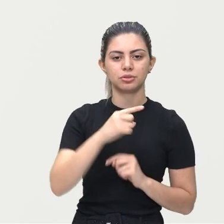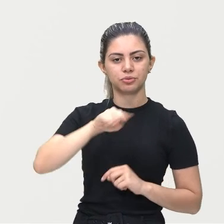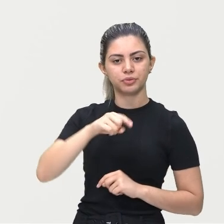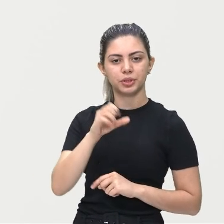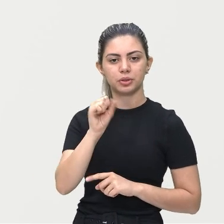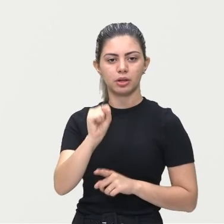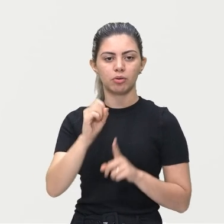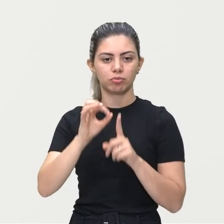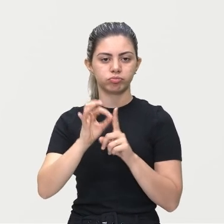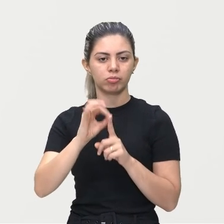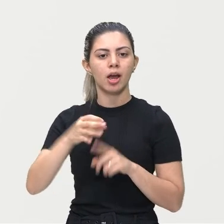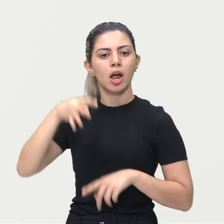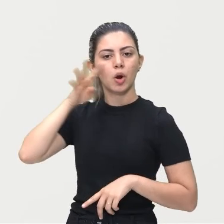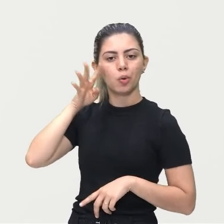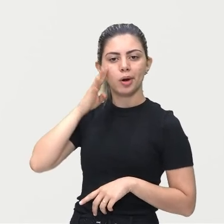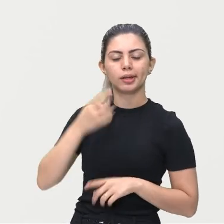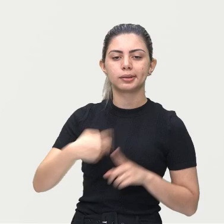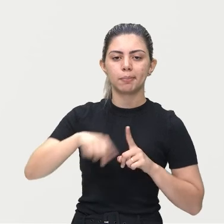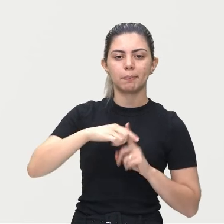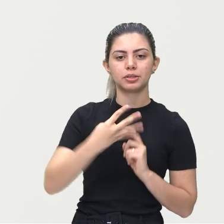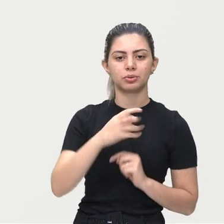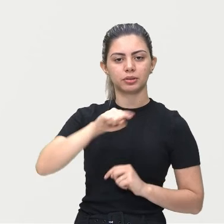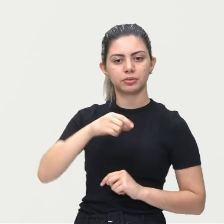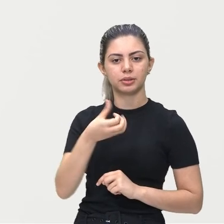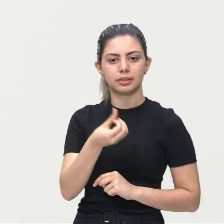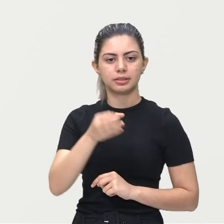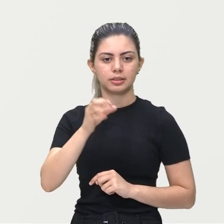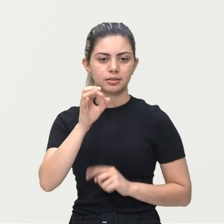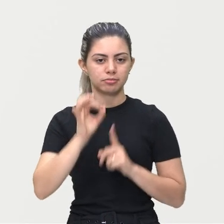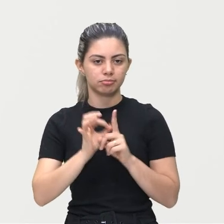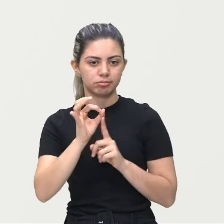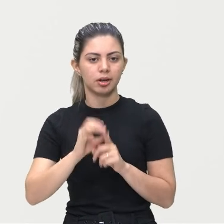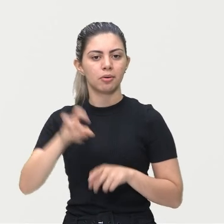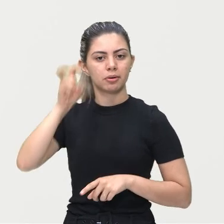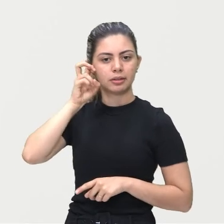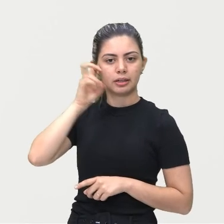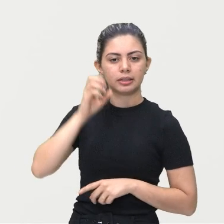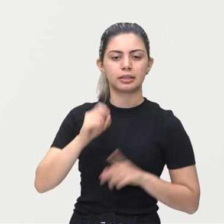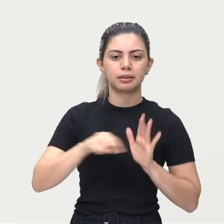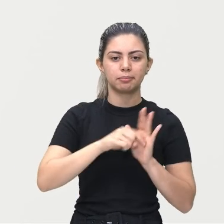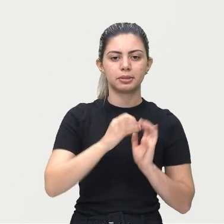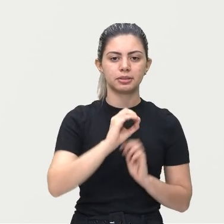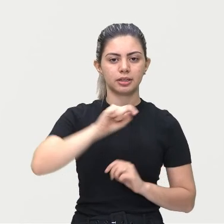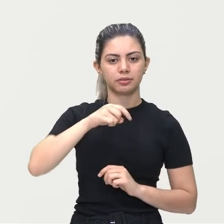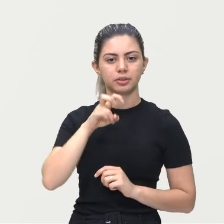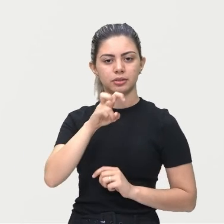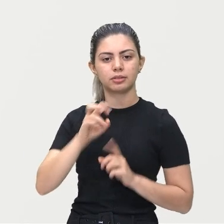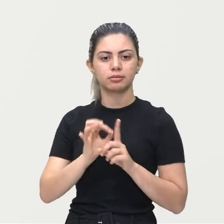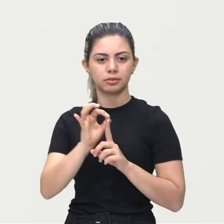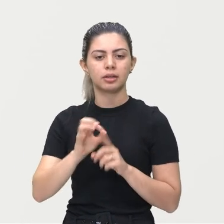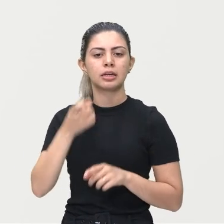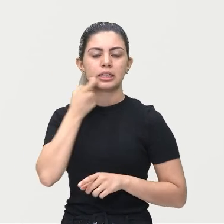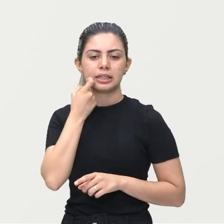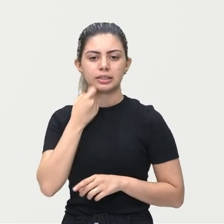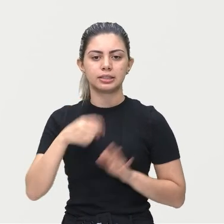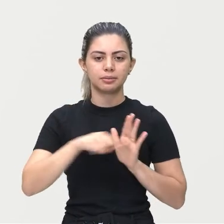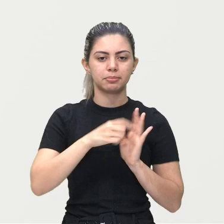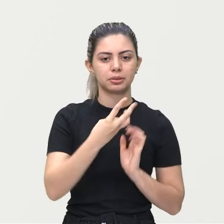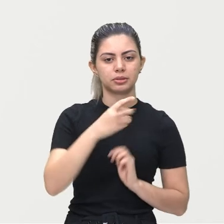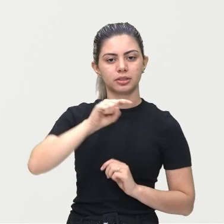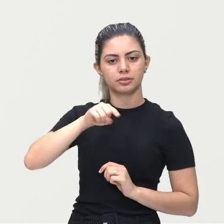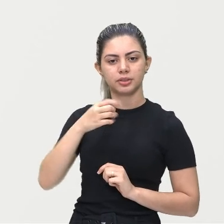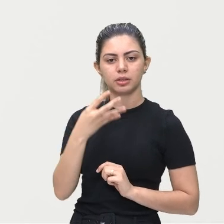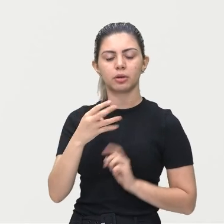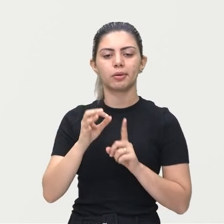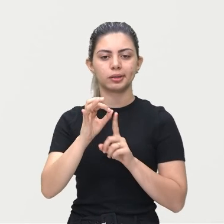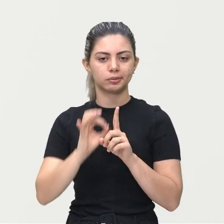mais 4,6. Na quinta, menos 0,5. E na sexta, menos 3,4. Houve queda de